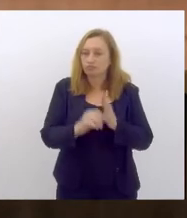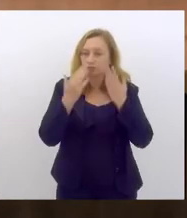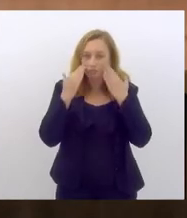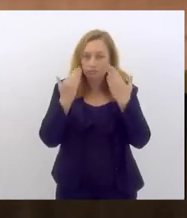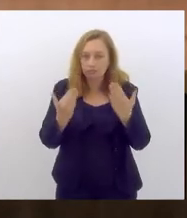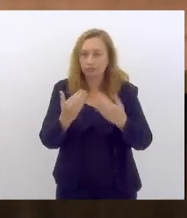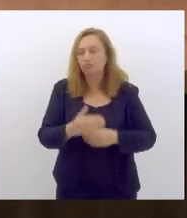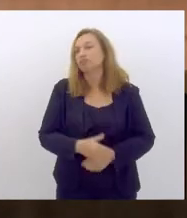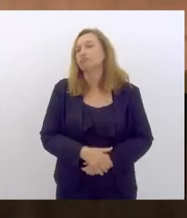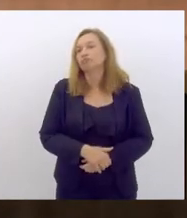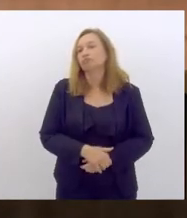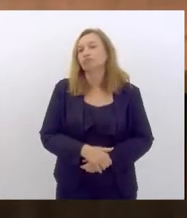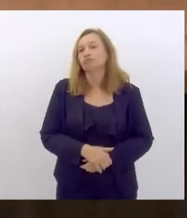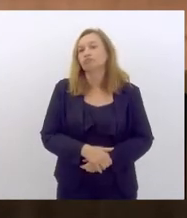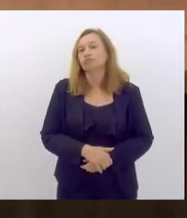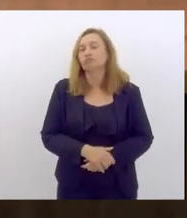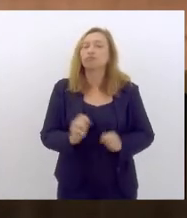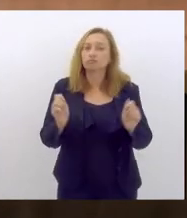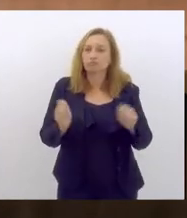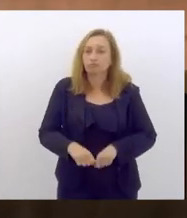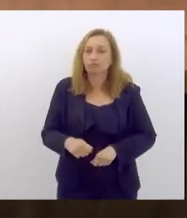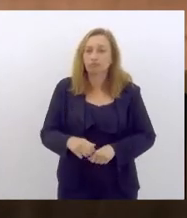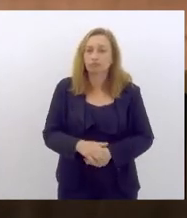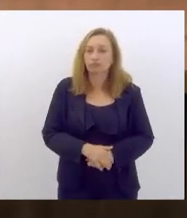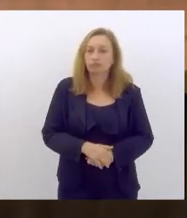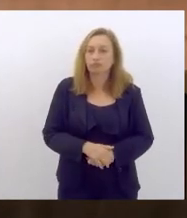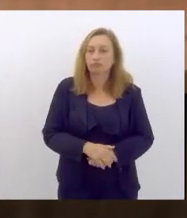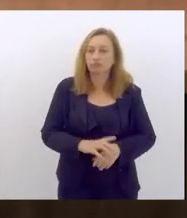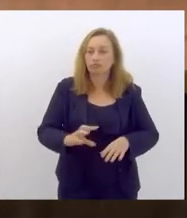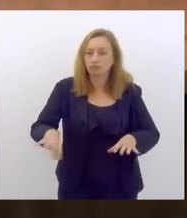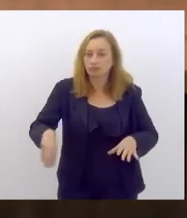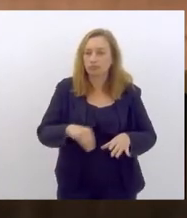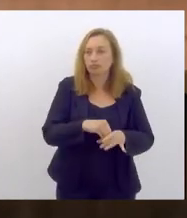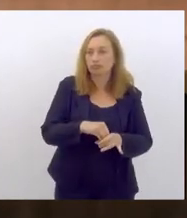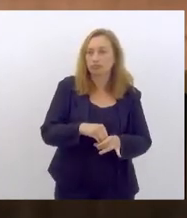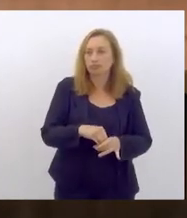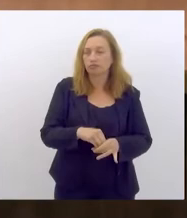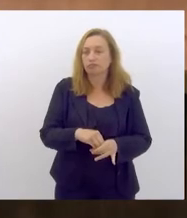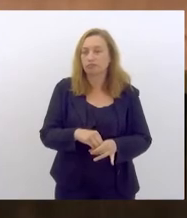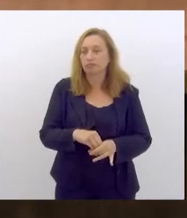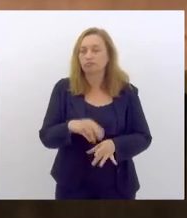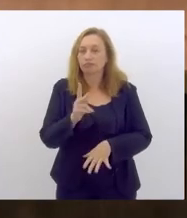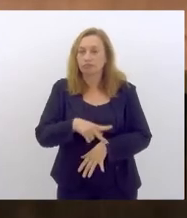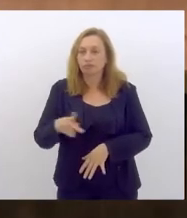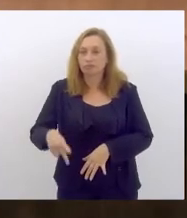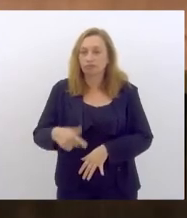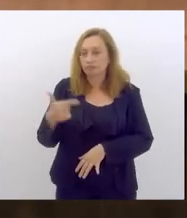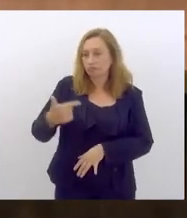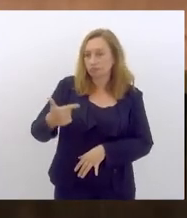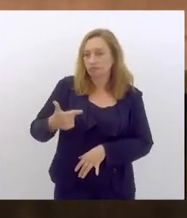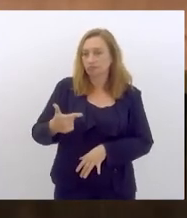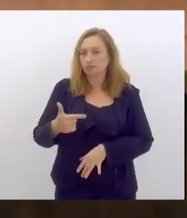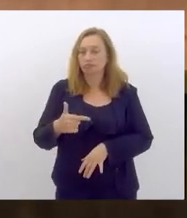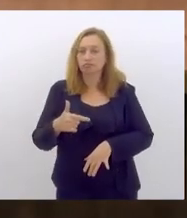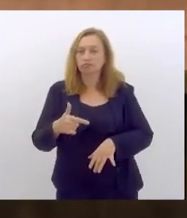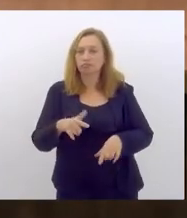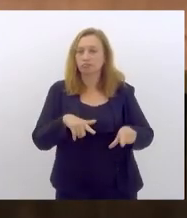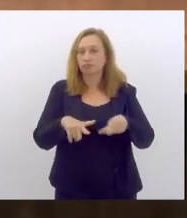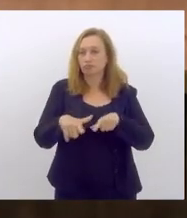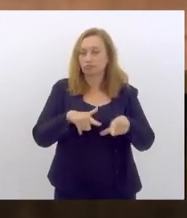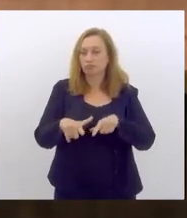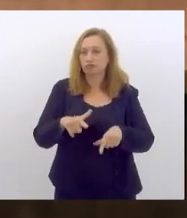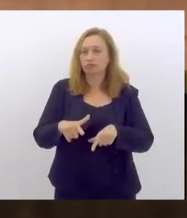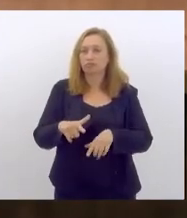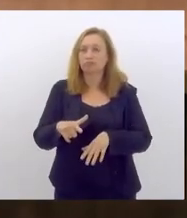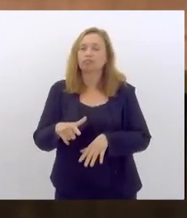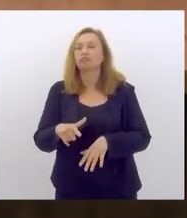apresentou prevendo a possibilidade de migração dos professores DOC 2 na sua jornada de trabalho, tal qual os DOC 1